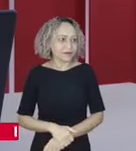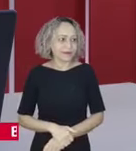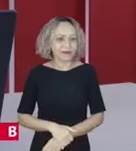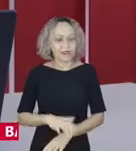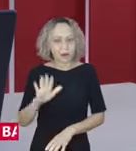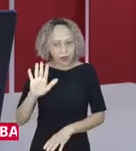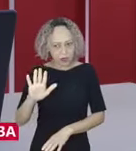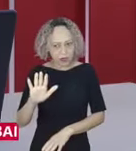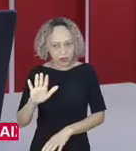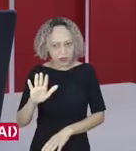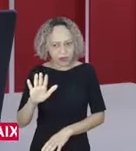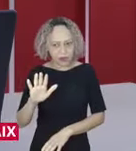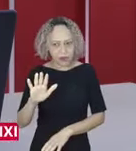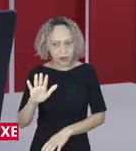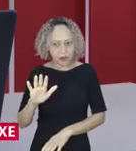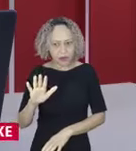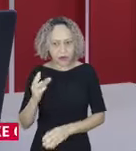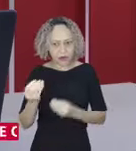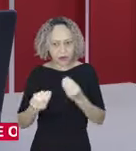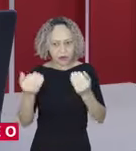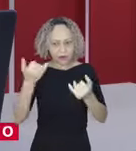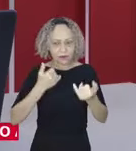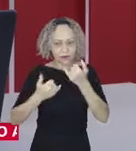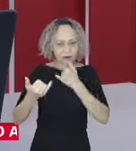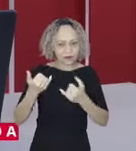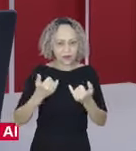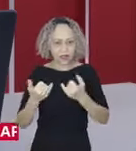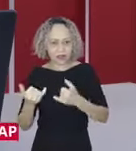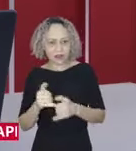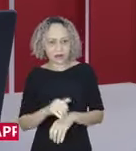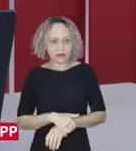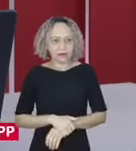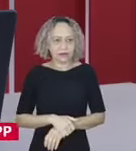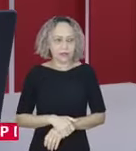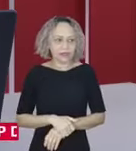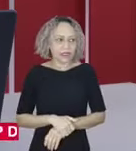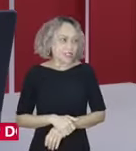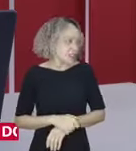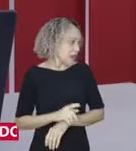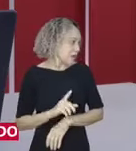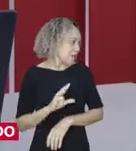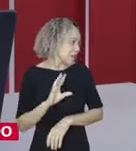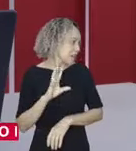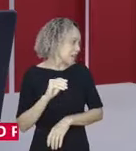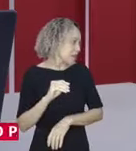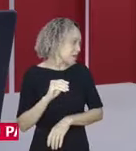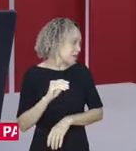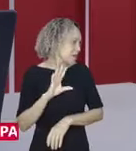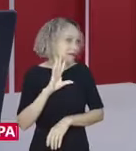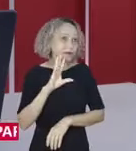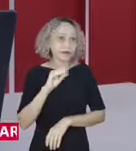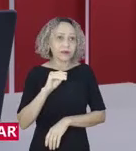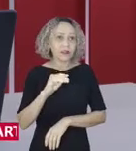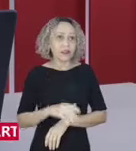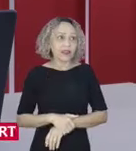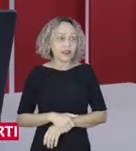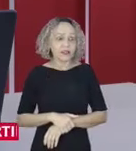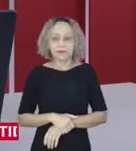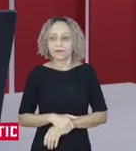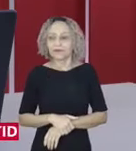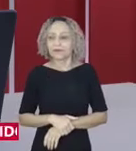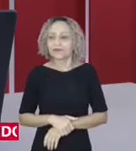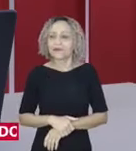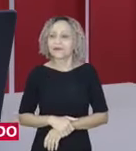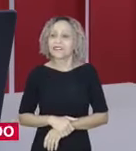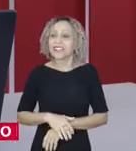resolver antes aí? Me conte, senão eu chamo aqui também. Temos também a repercussão da participação. Produção, manda um beijezinho